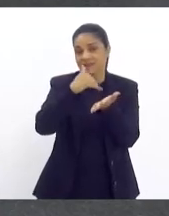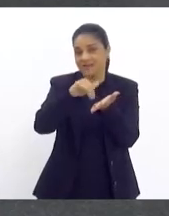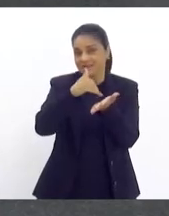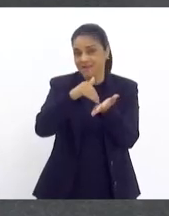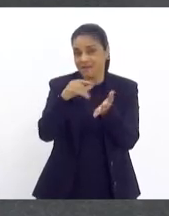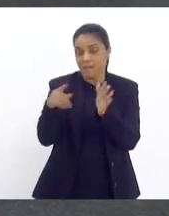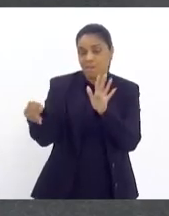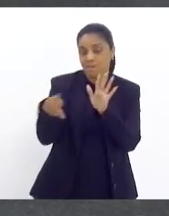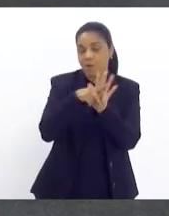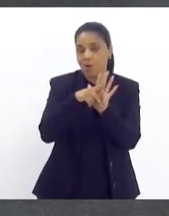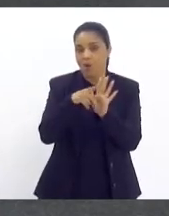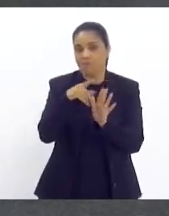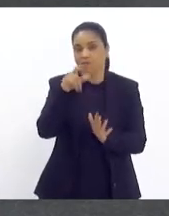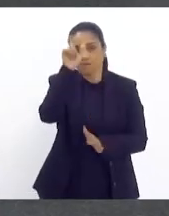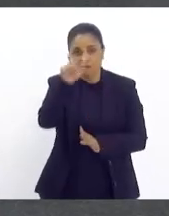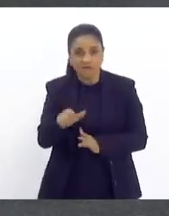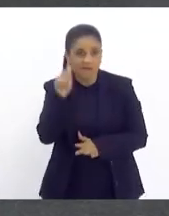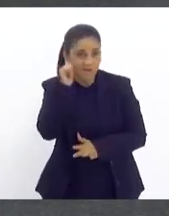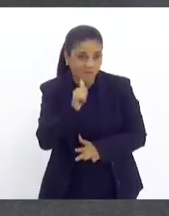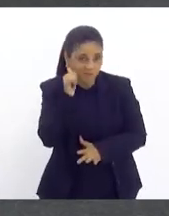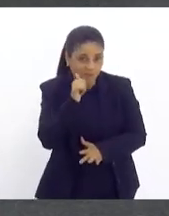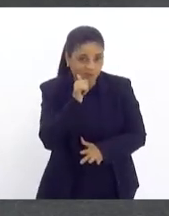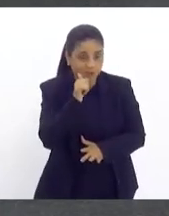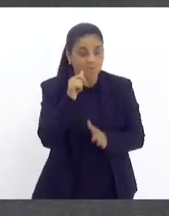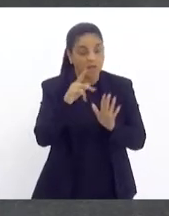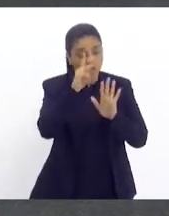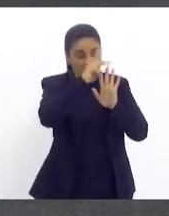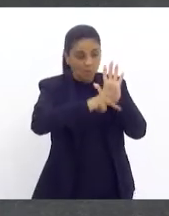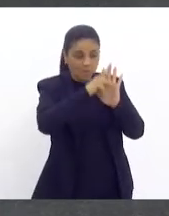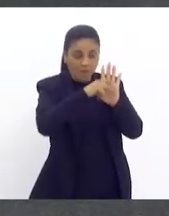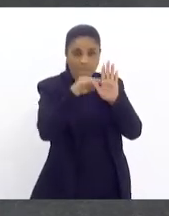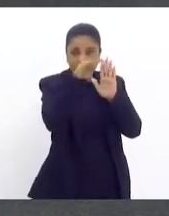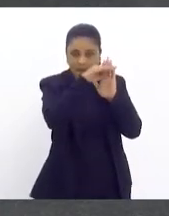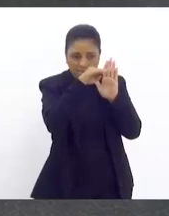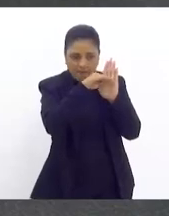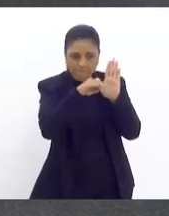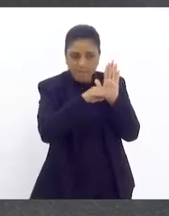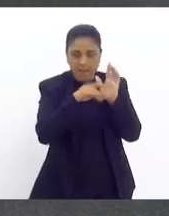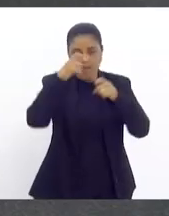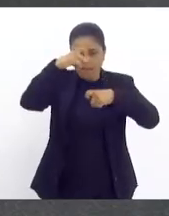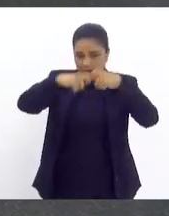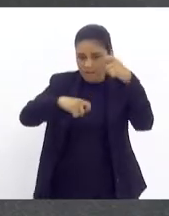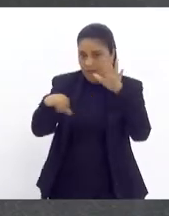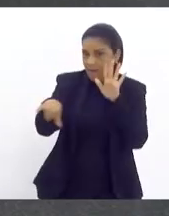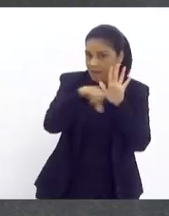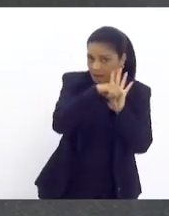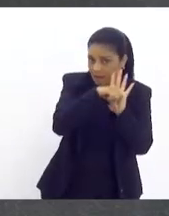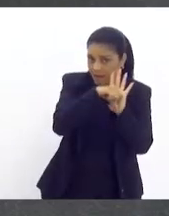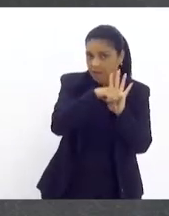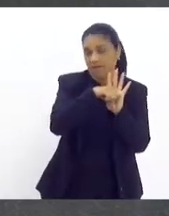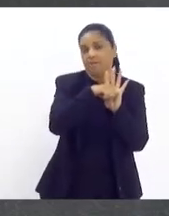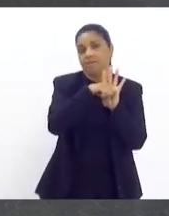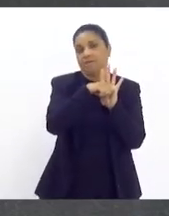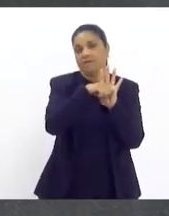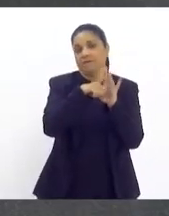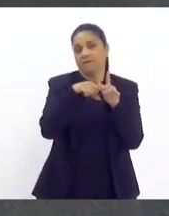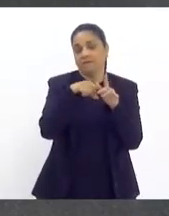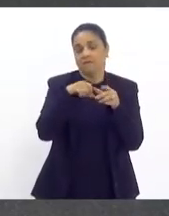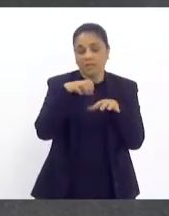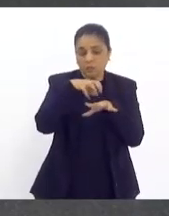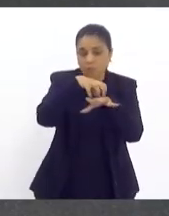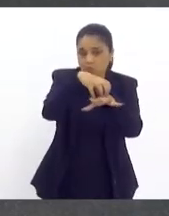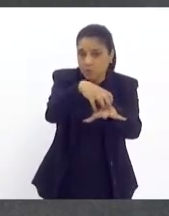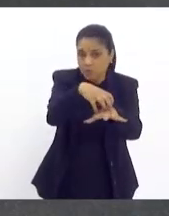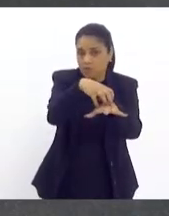um projeto pautado também nos crimes de importunação sexual que acontecem nos transportes